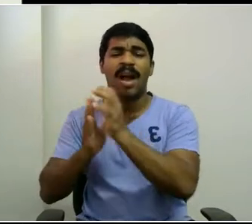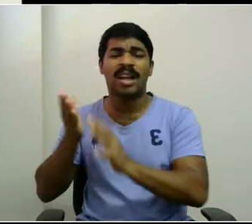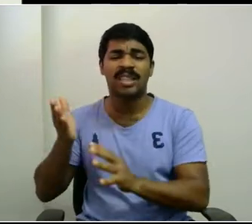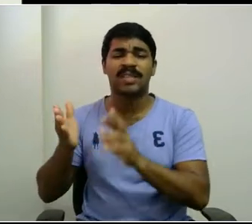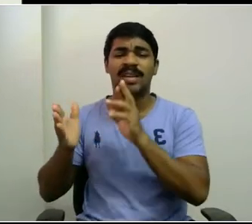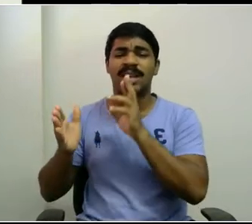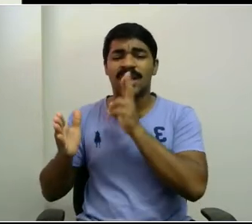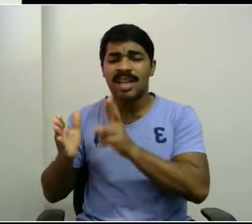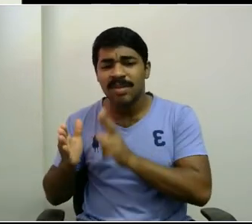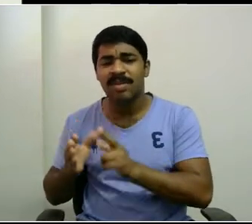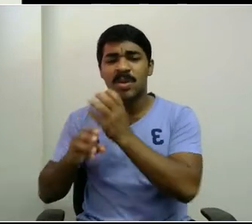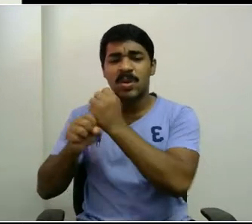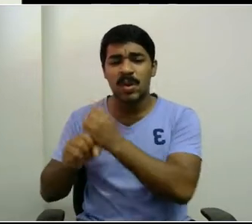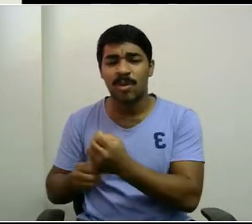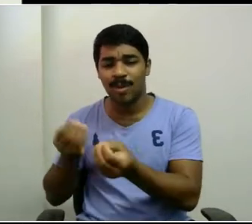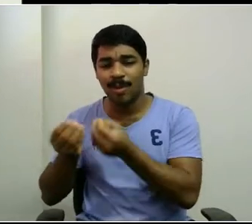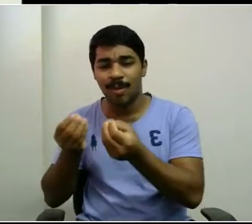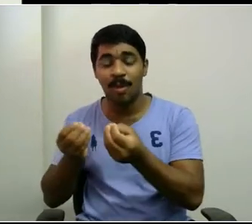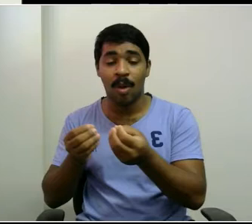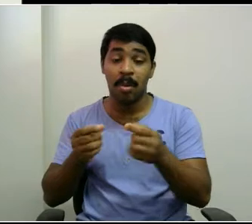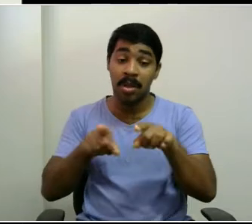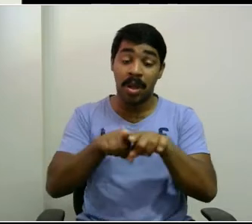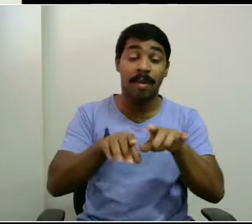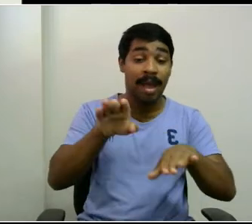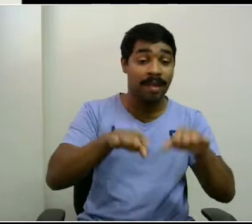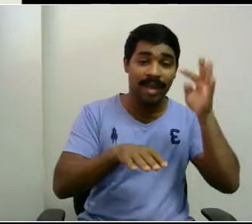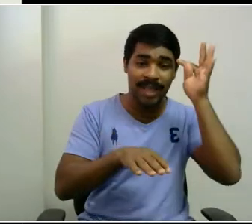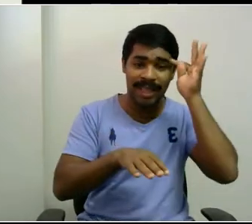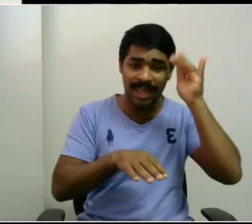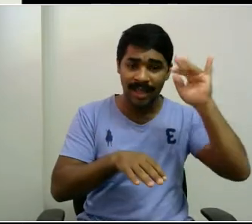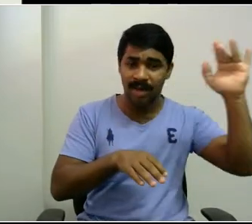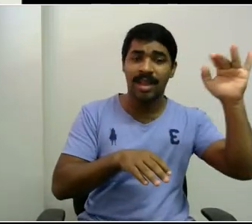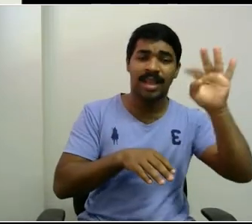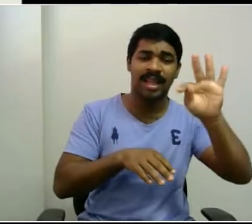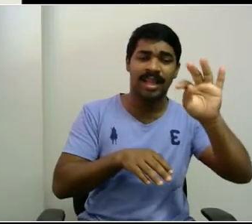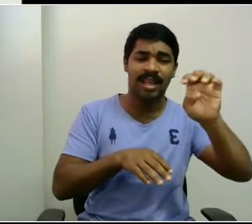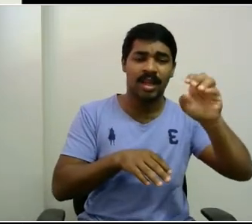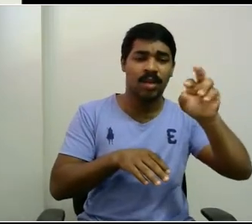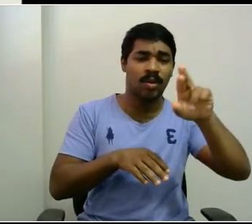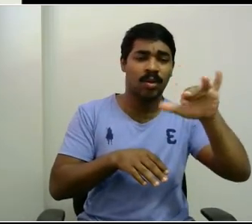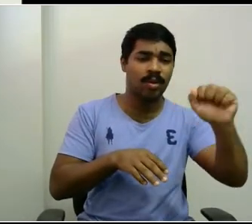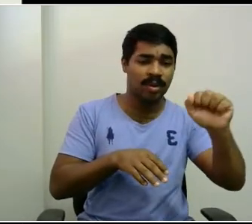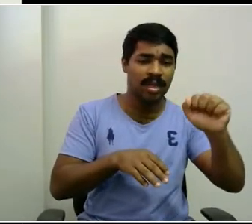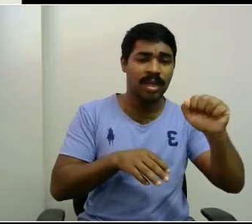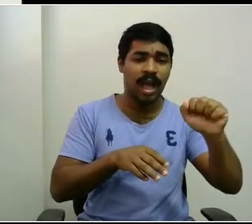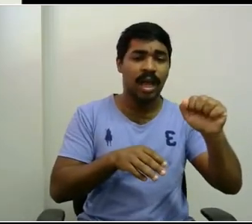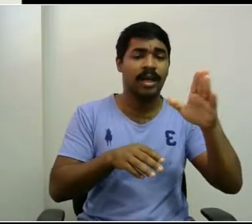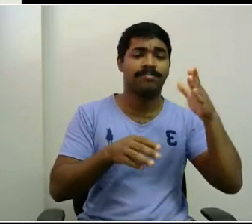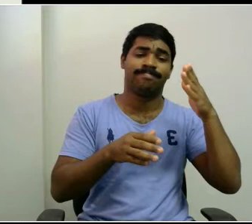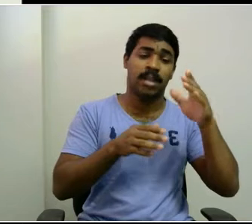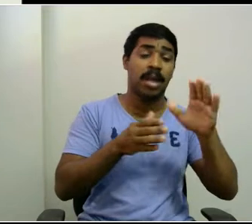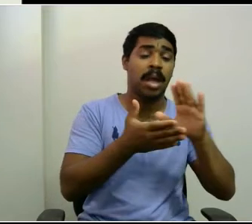do conteúdo. Entretanto, a parte teórica será vista porque é indispensável, em algumas ocasiões, conhecermos a teoria.